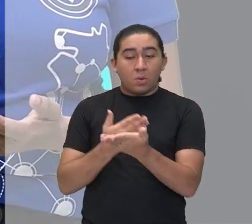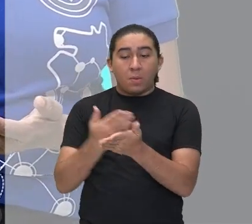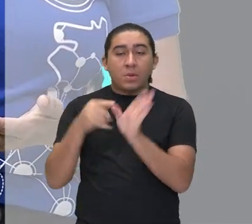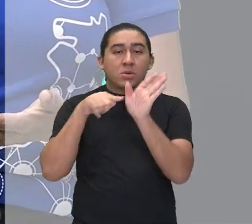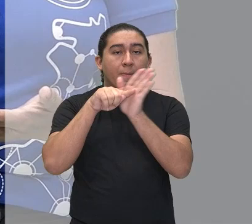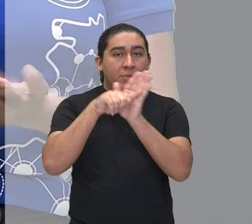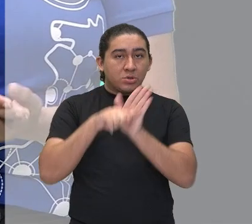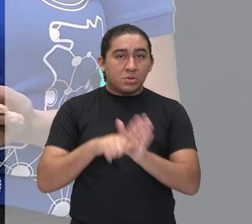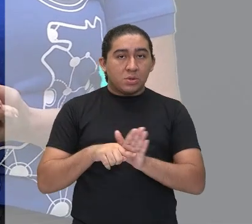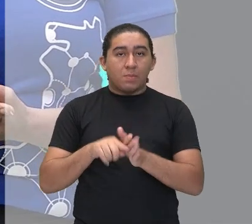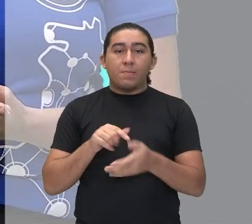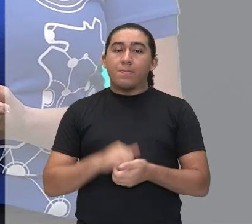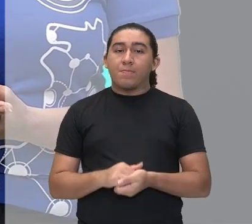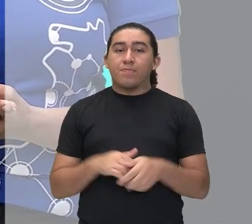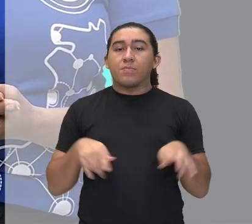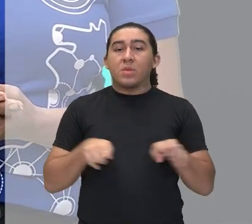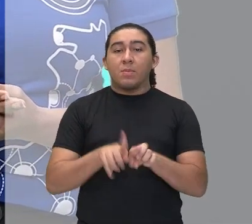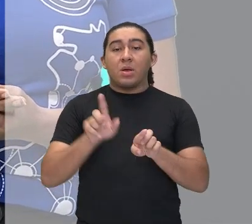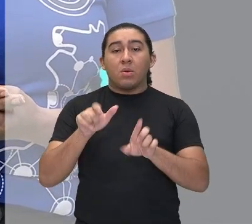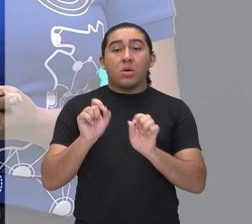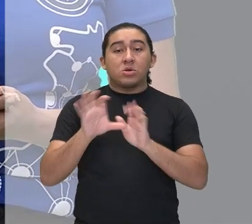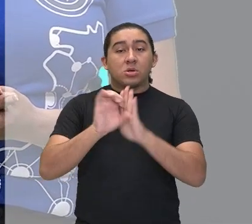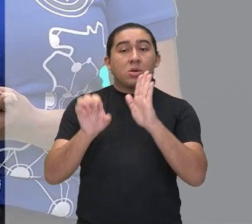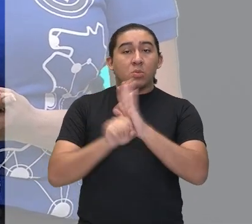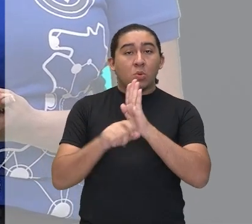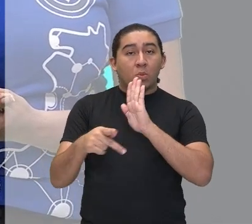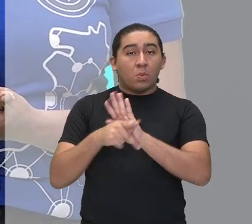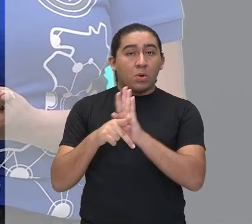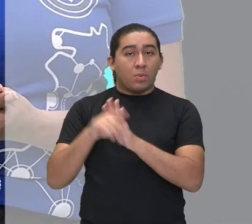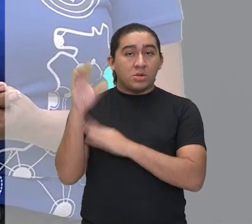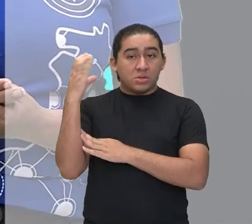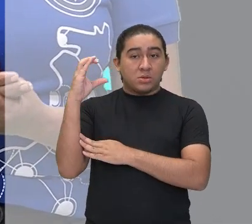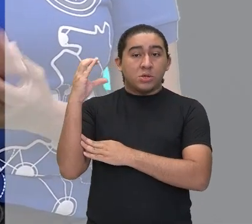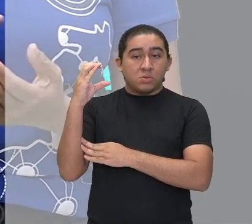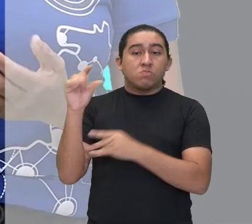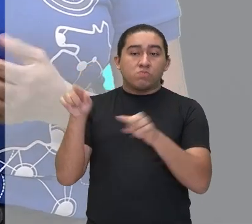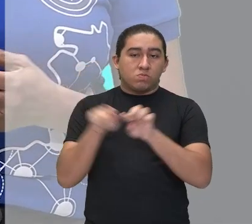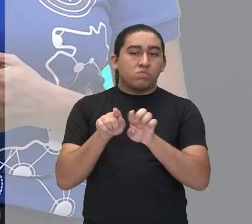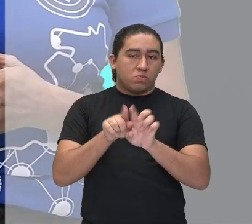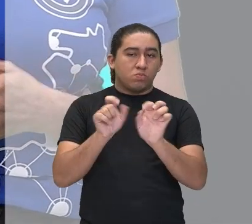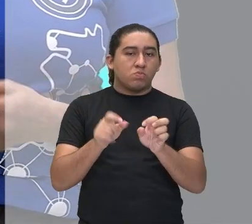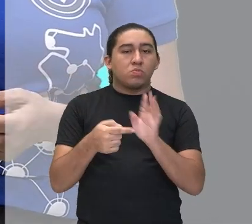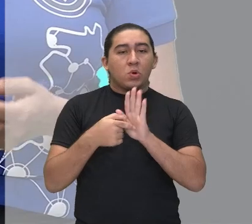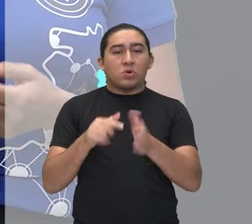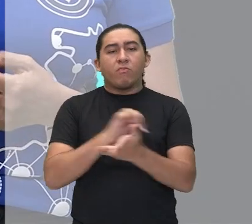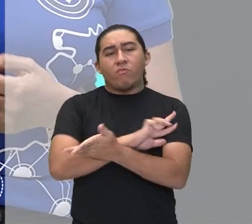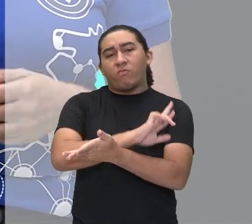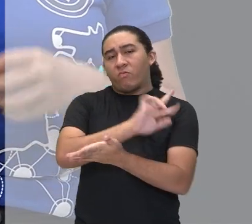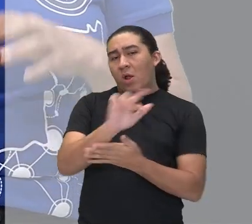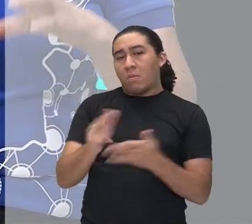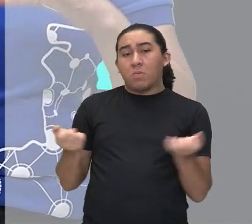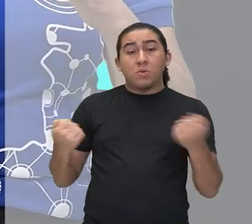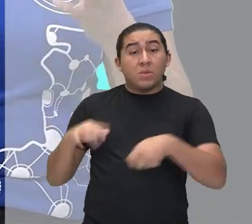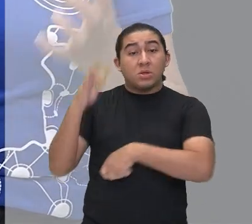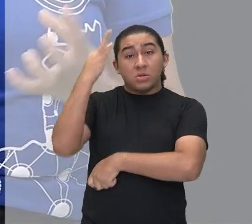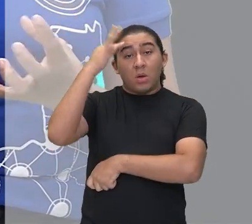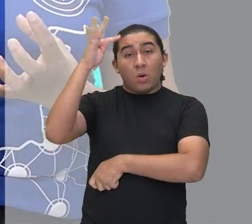né? Então, nós temos como símbolo aqui da ciência, né, traduz em várias